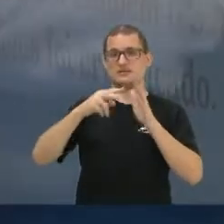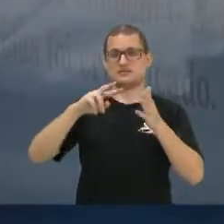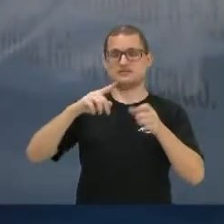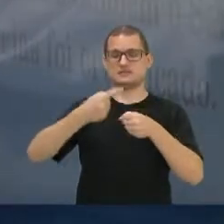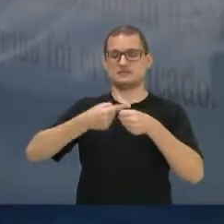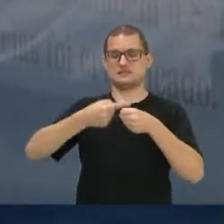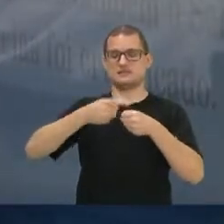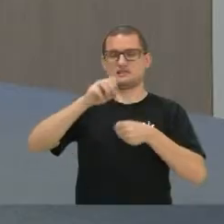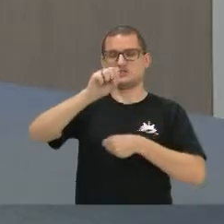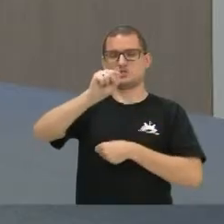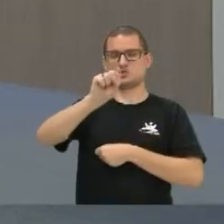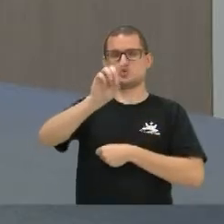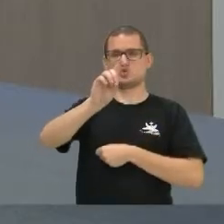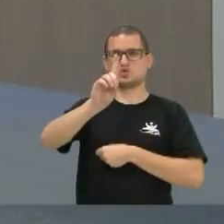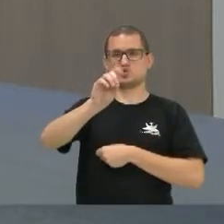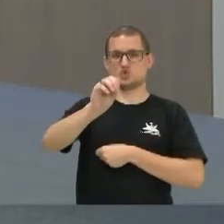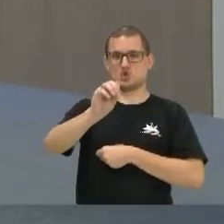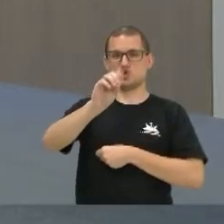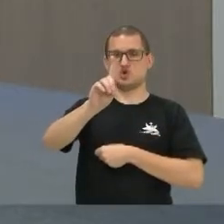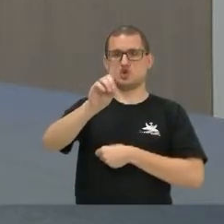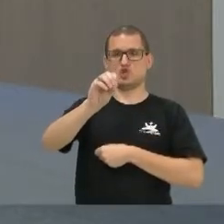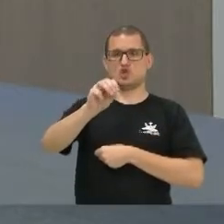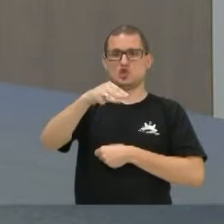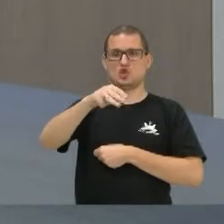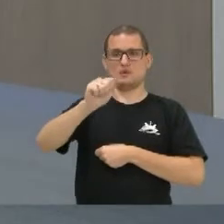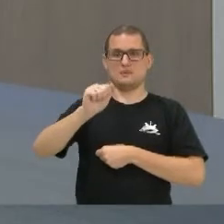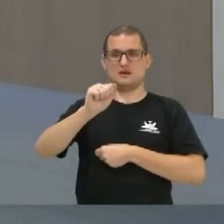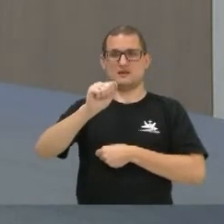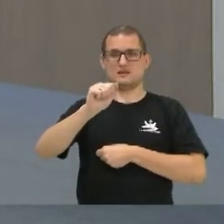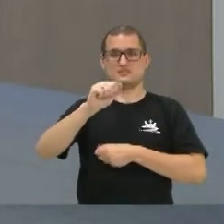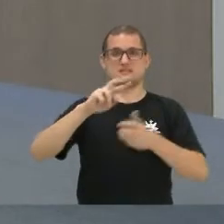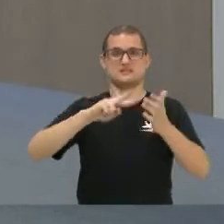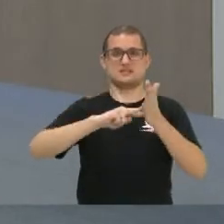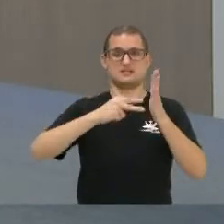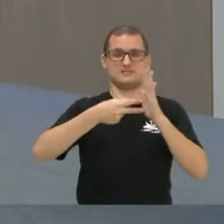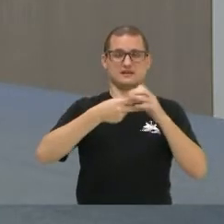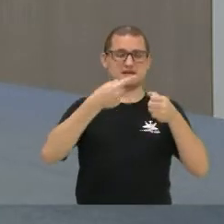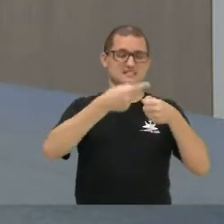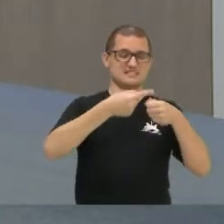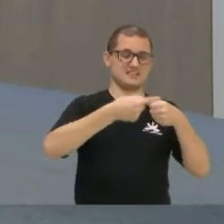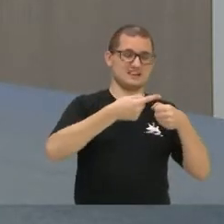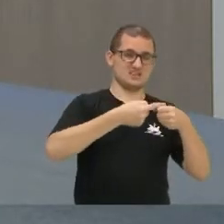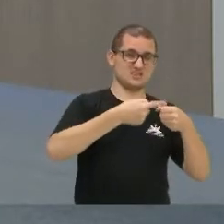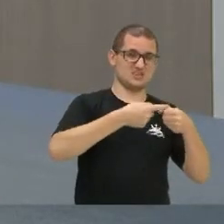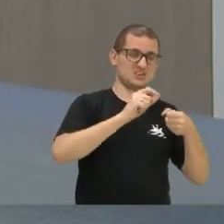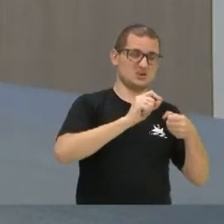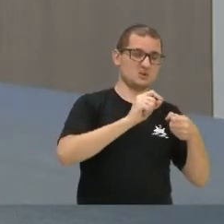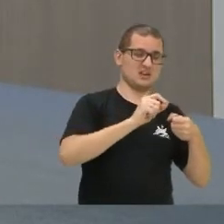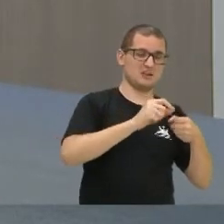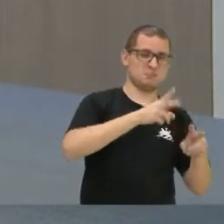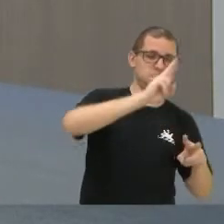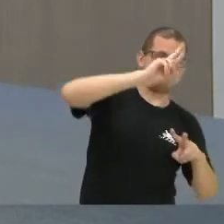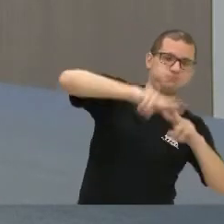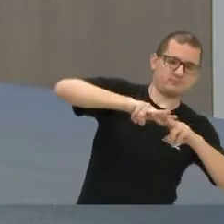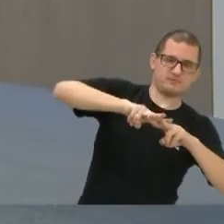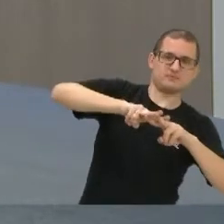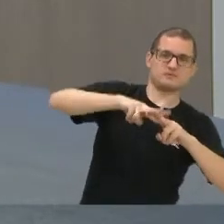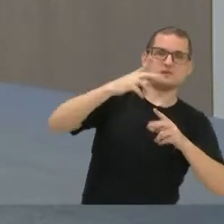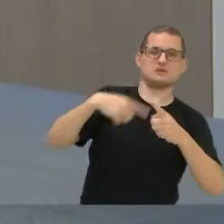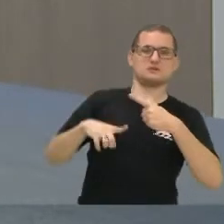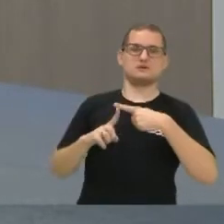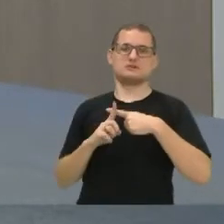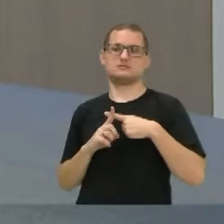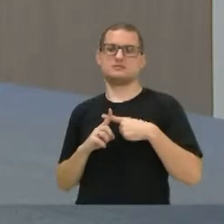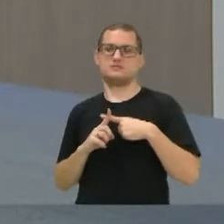que oprime os fracos e persegue cristãos e um pouquinho mais o egito faz lembrar o faraó e seu